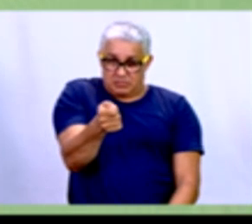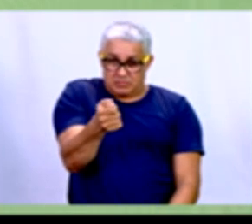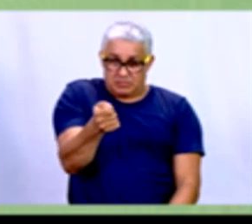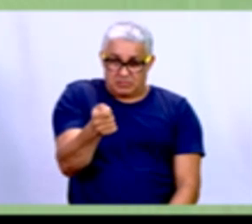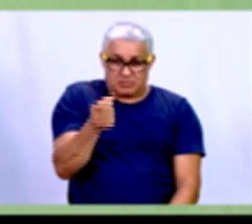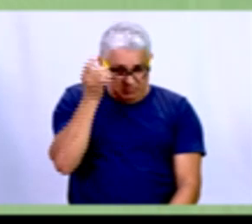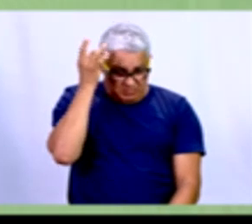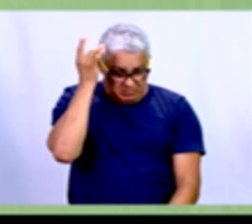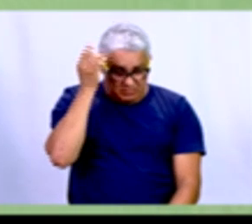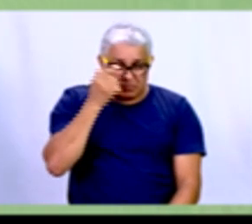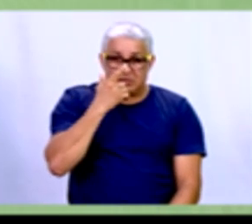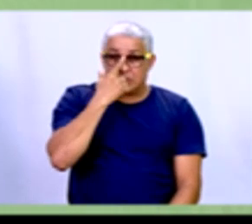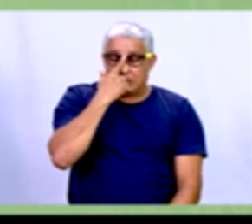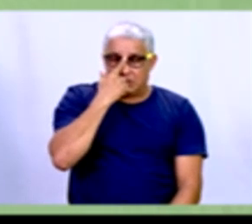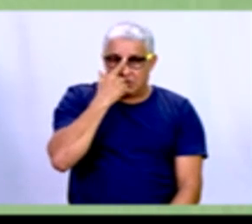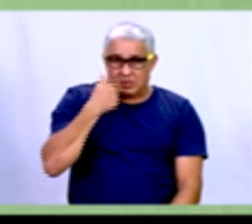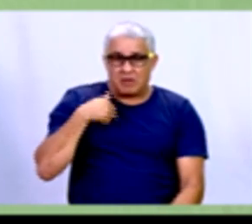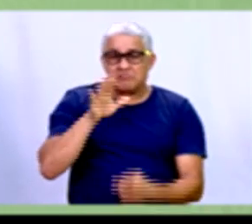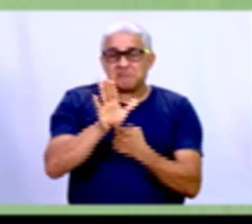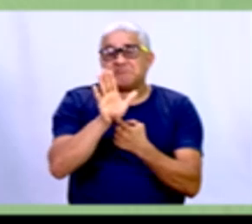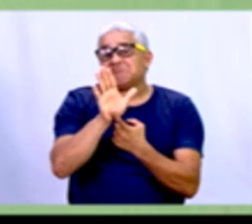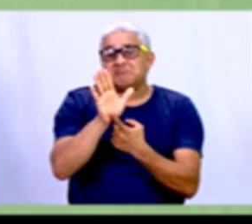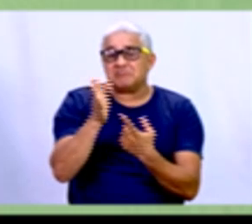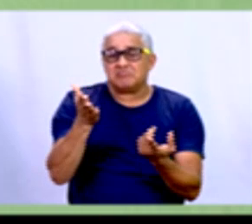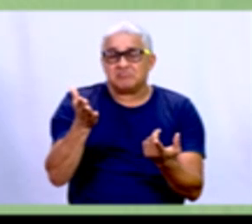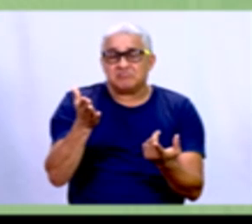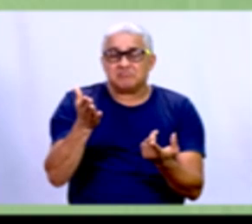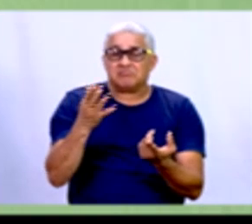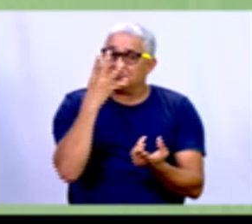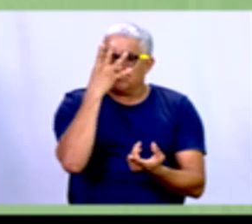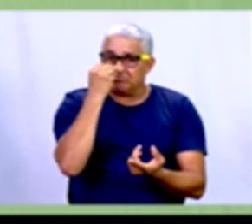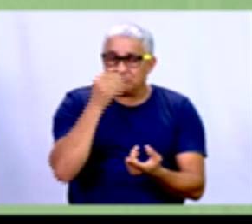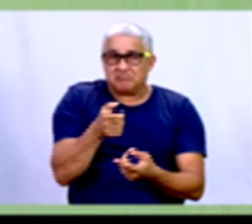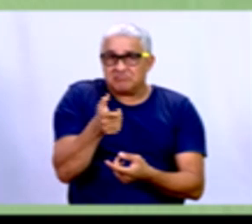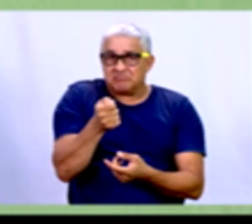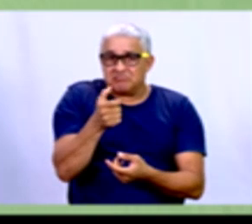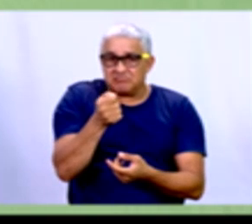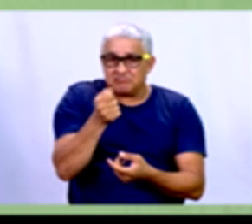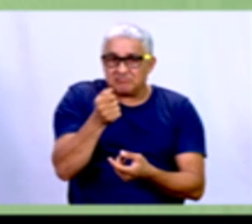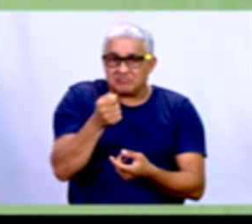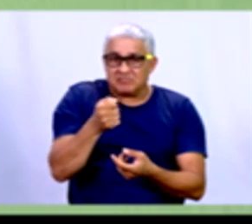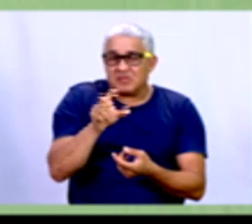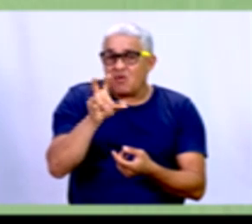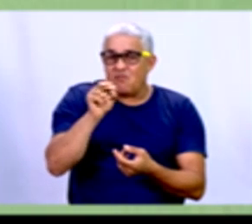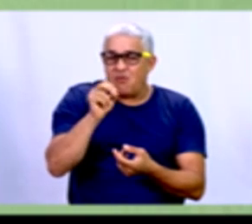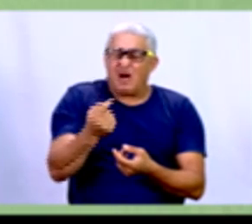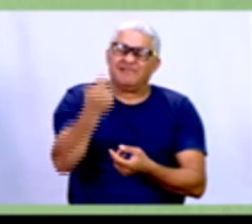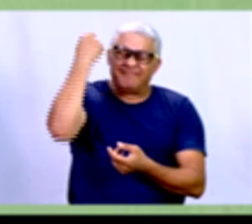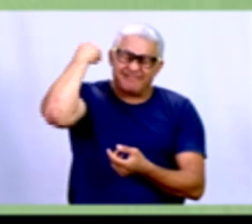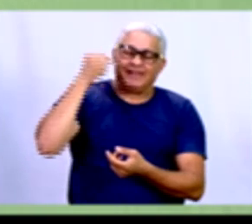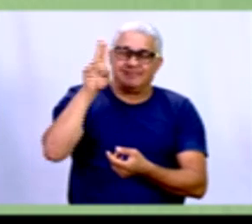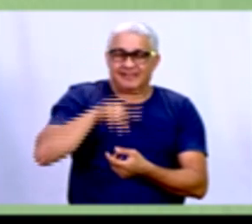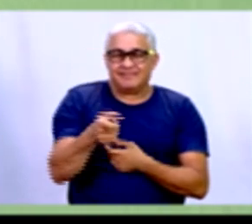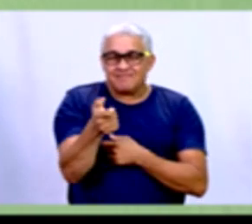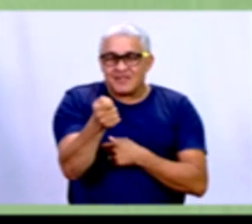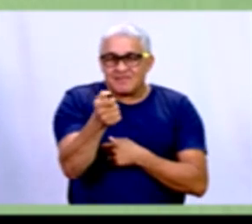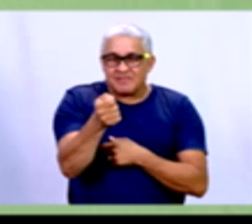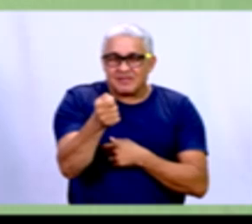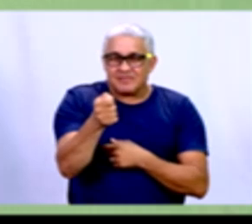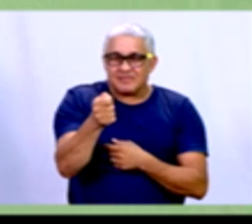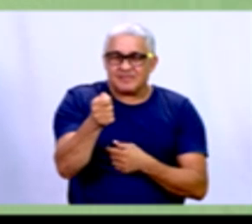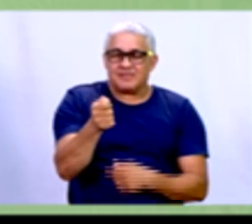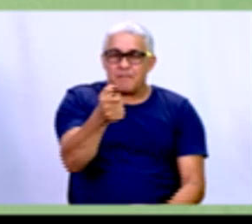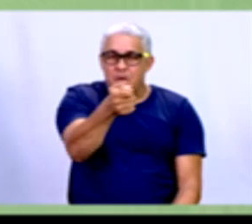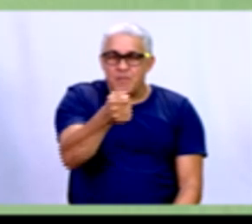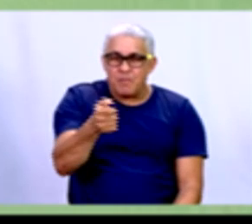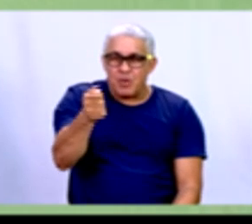usar? A gente colocou aqui uma imagenzinha, né, que é ajudando minha avó com o controle remoto, né? Todos os botões que